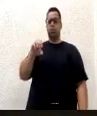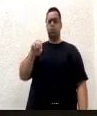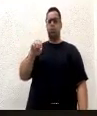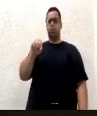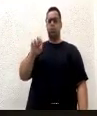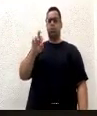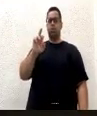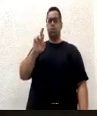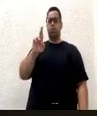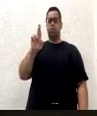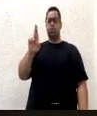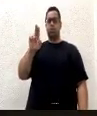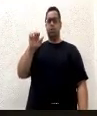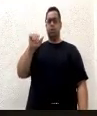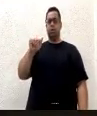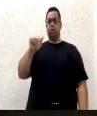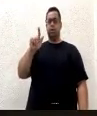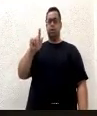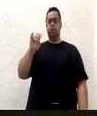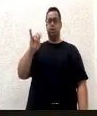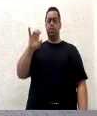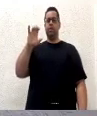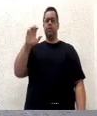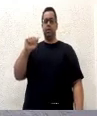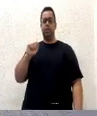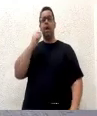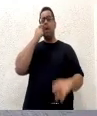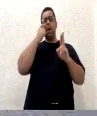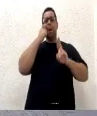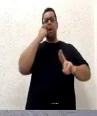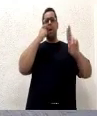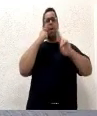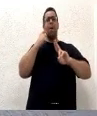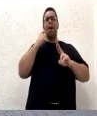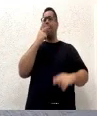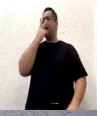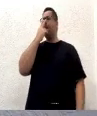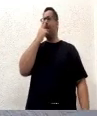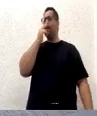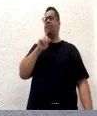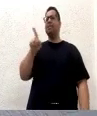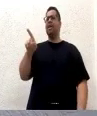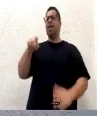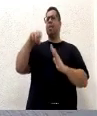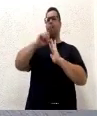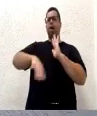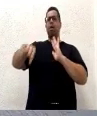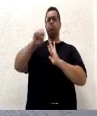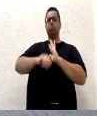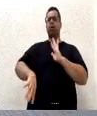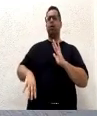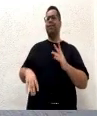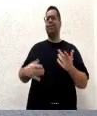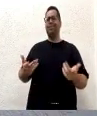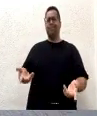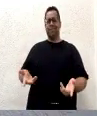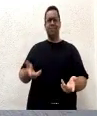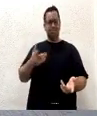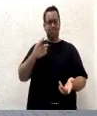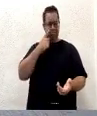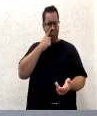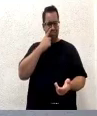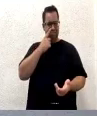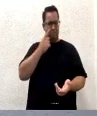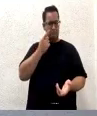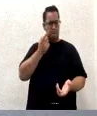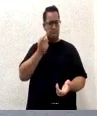mais o termo dengue hemorrágica? Quando a gente fala hemorrágica, não dá a impressão que a pessoa está sangrando? Que a pessoa tem que chegar na minha frente sangrando,